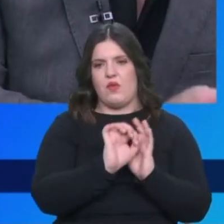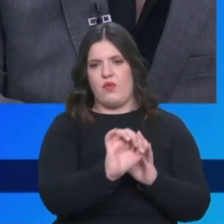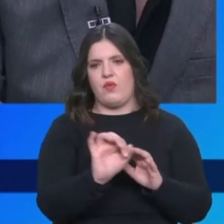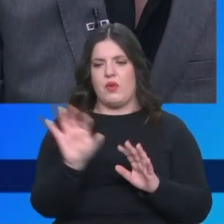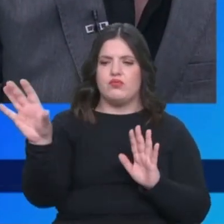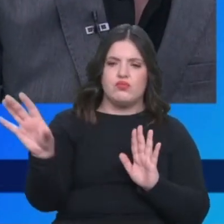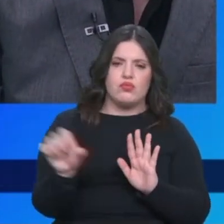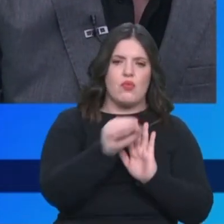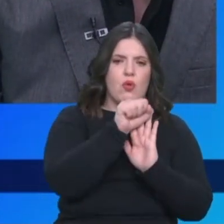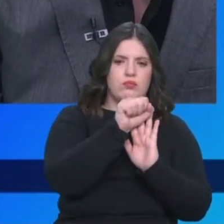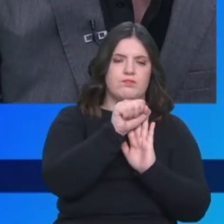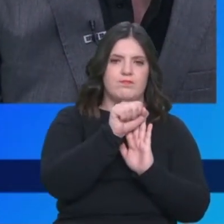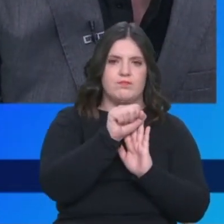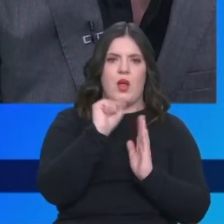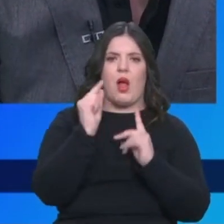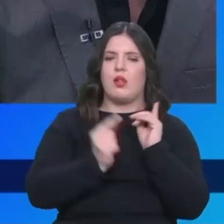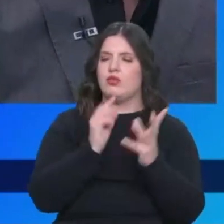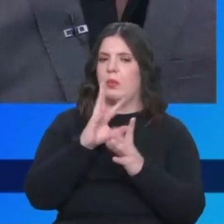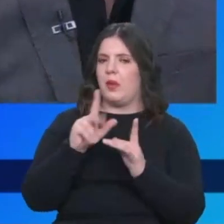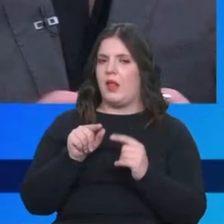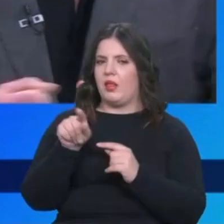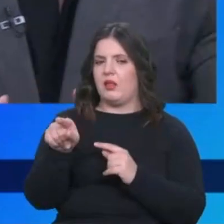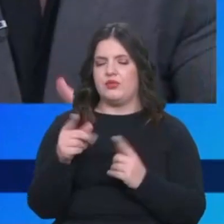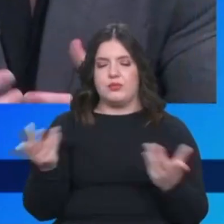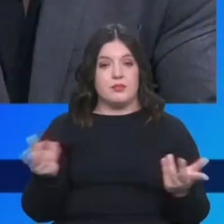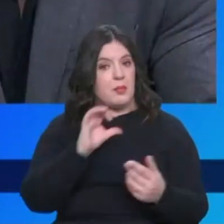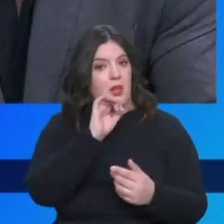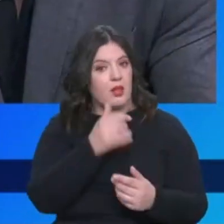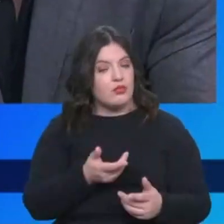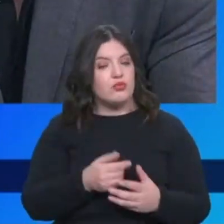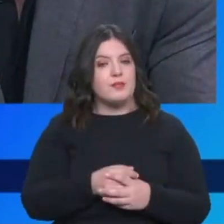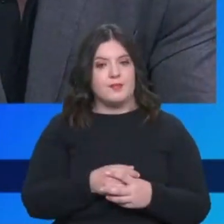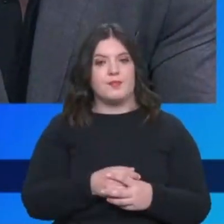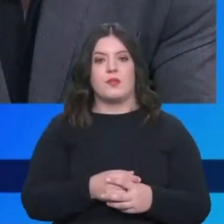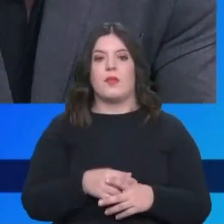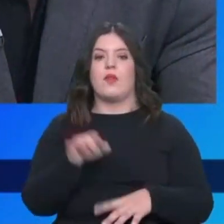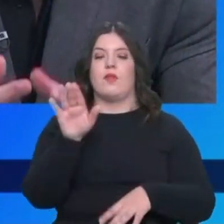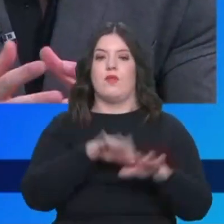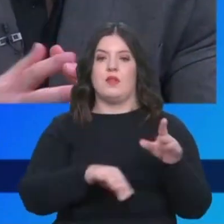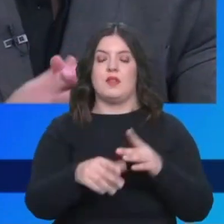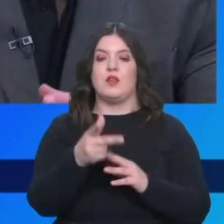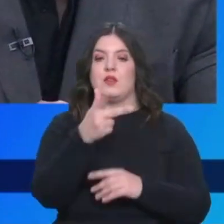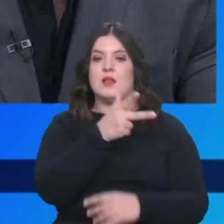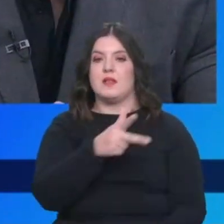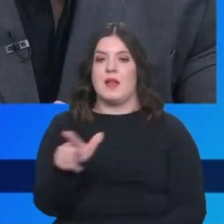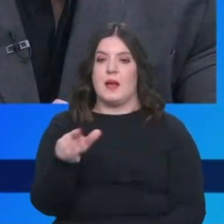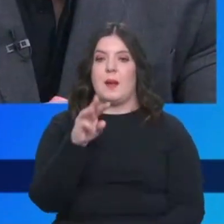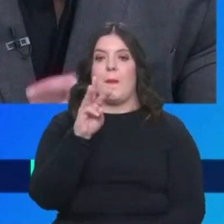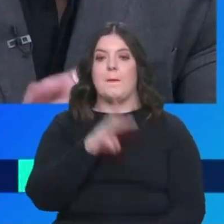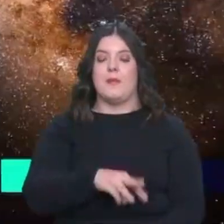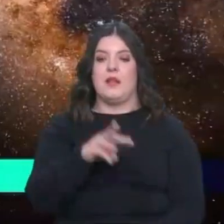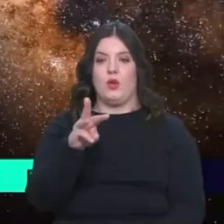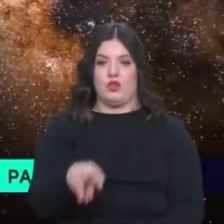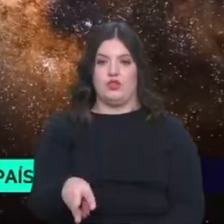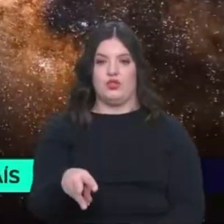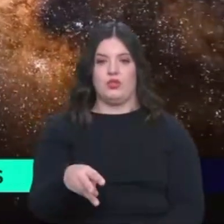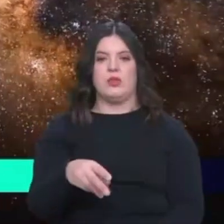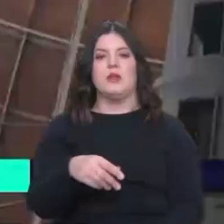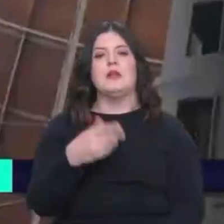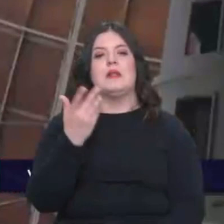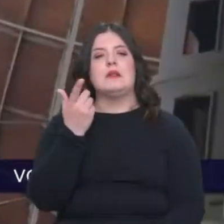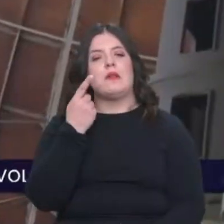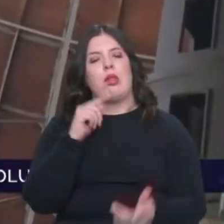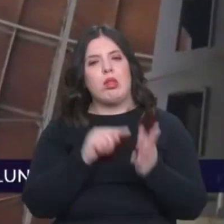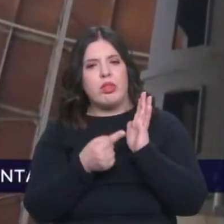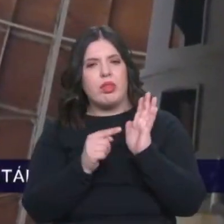capturado alguns desses planetas que andam por aí? E então fizeram 100 milhões de simulações para tentar perceber qual é